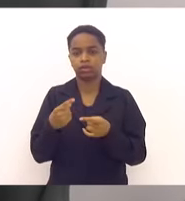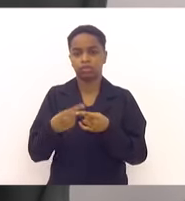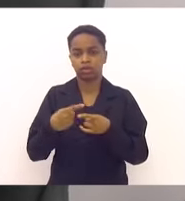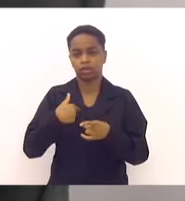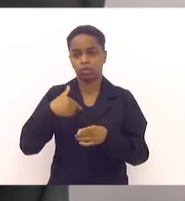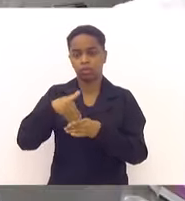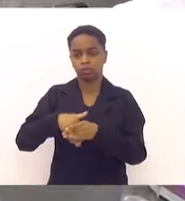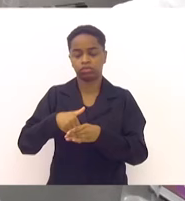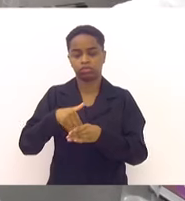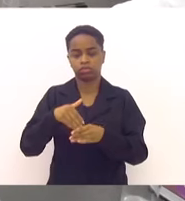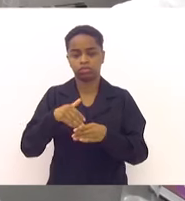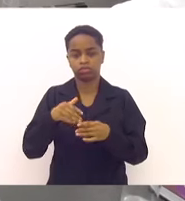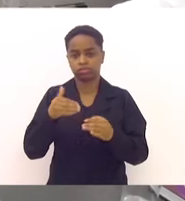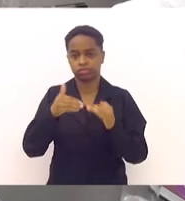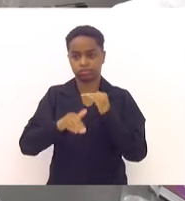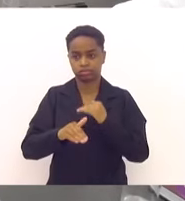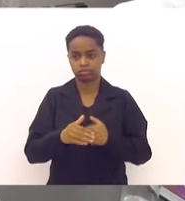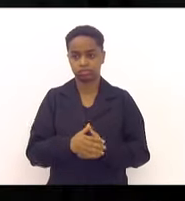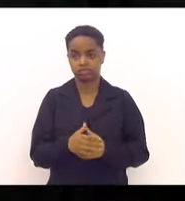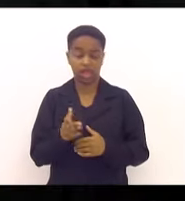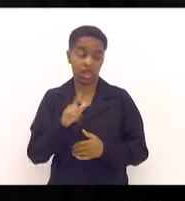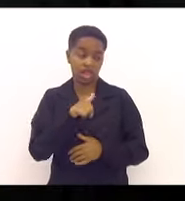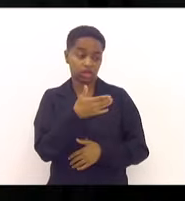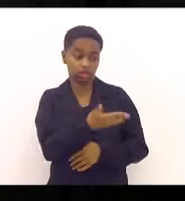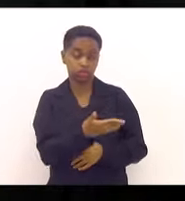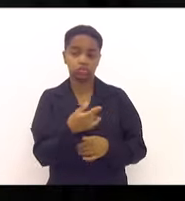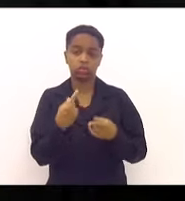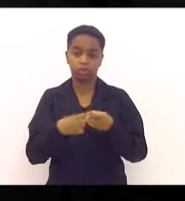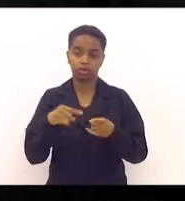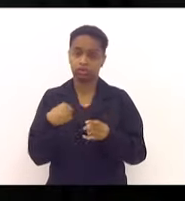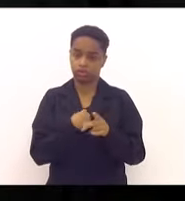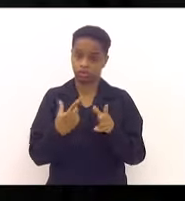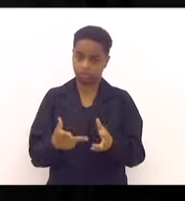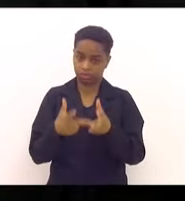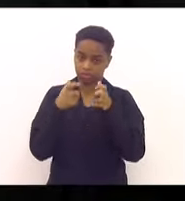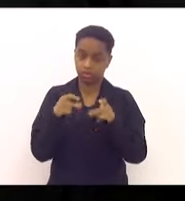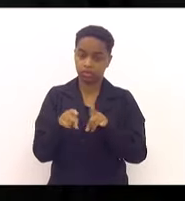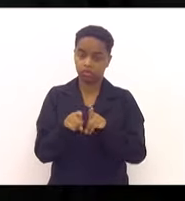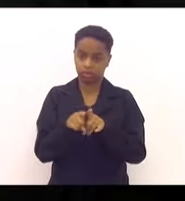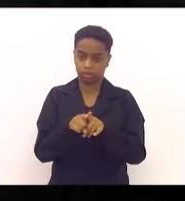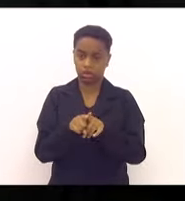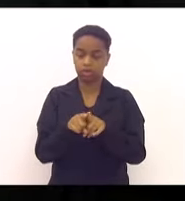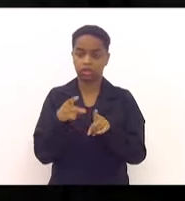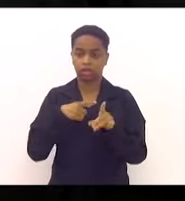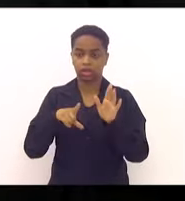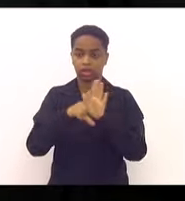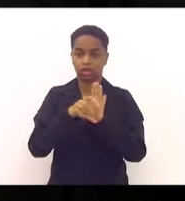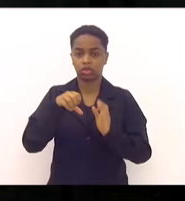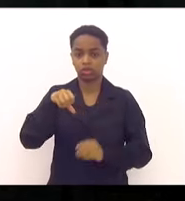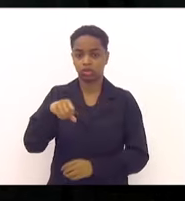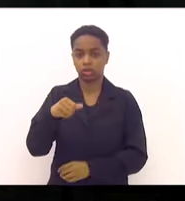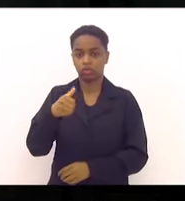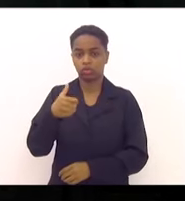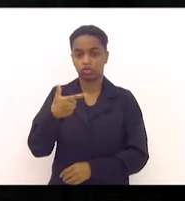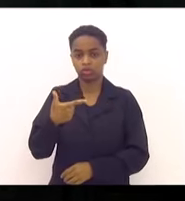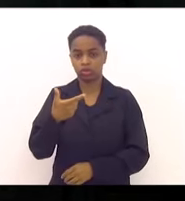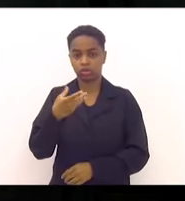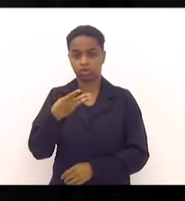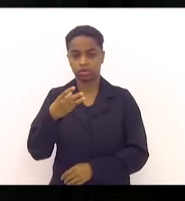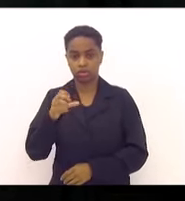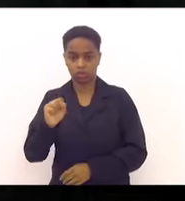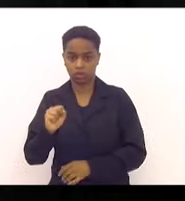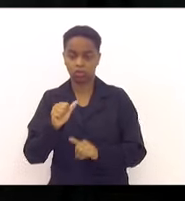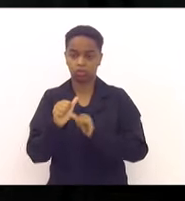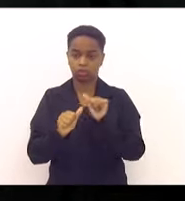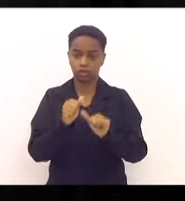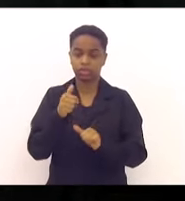divergência. Deputada Verônica. Não, presidente, era isso. Nós também identificamos aqui a Lei 9.238, que modificou